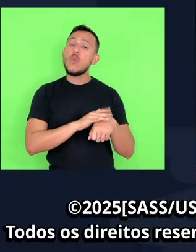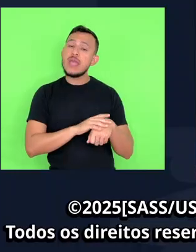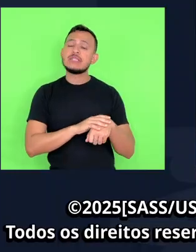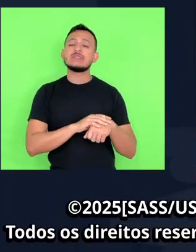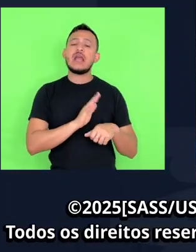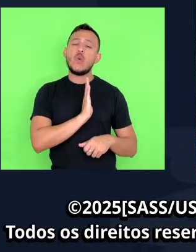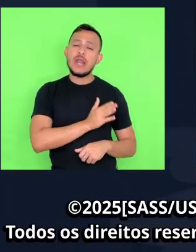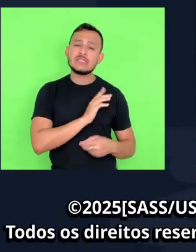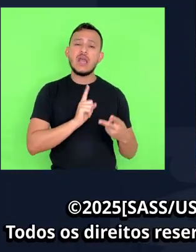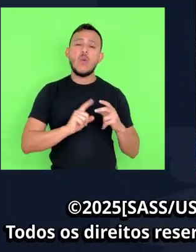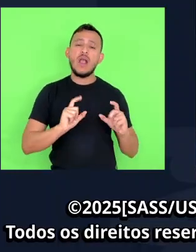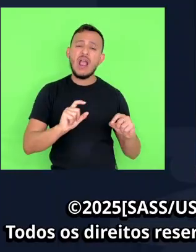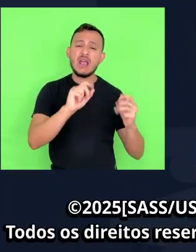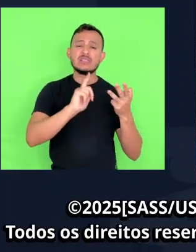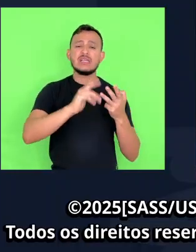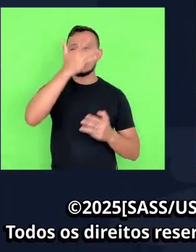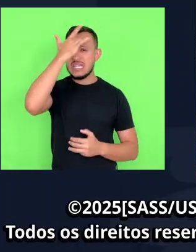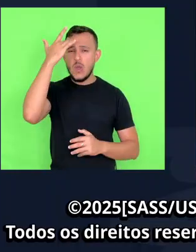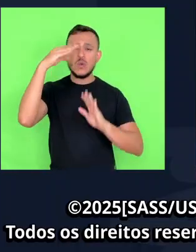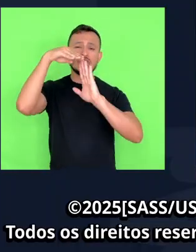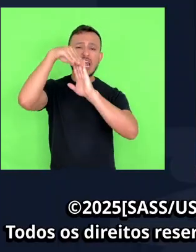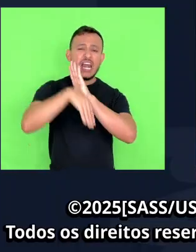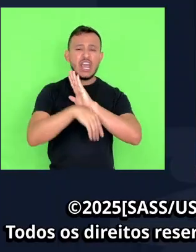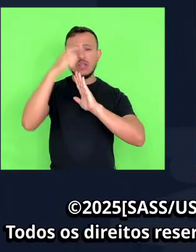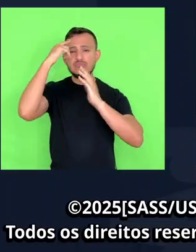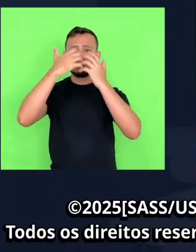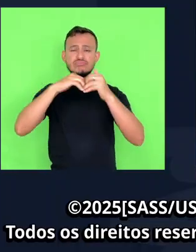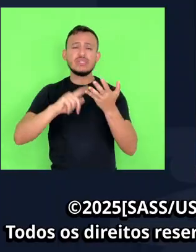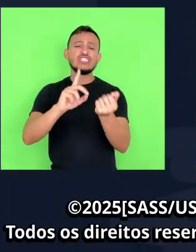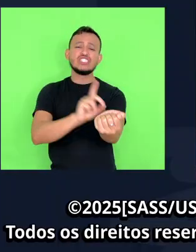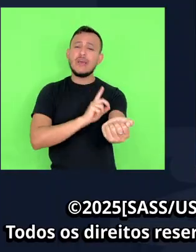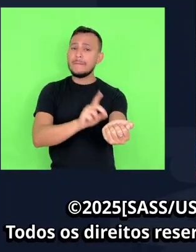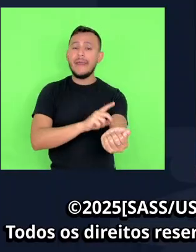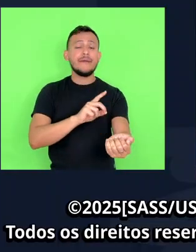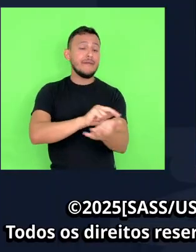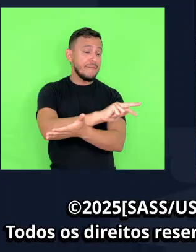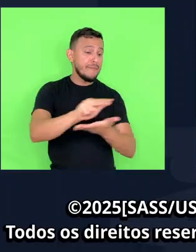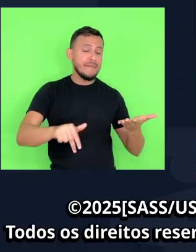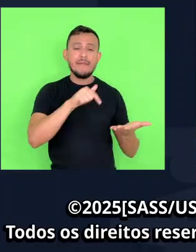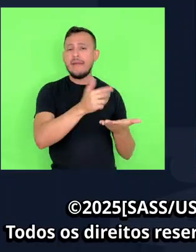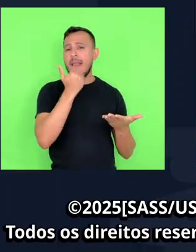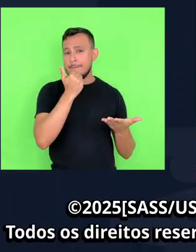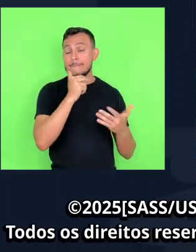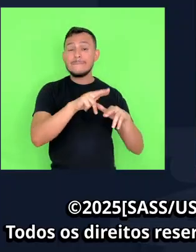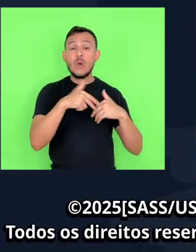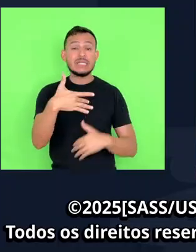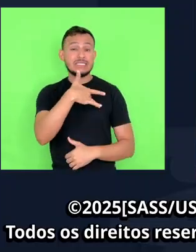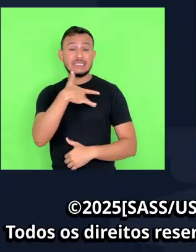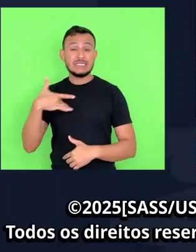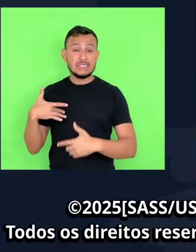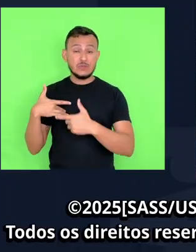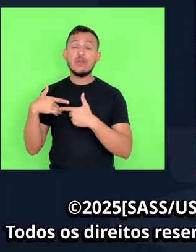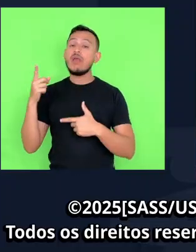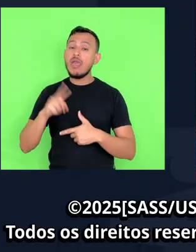câncer, saúde mental, declínio cognitivo, diabetes. Então, só pela saúde,